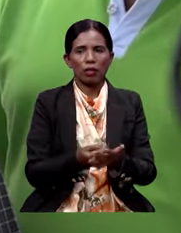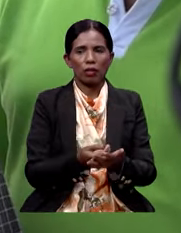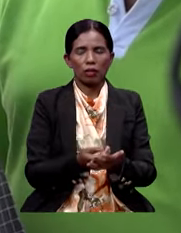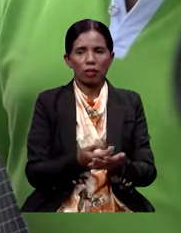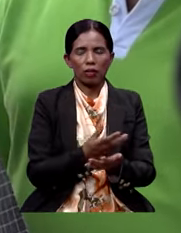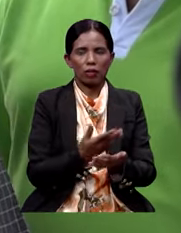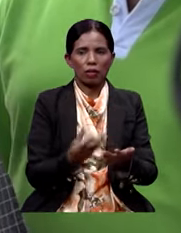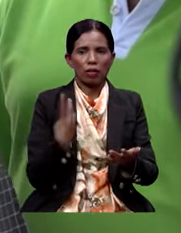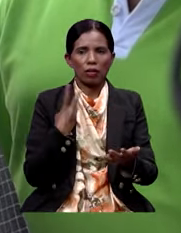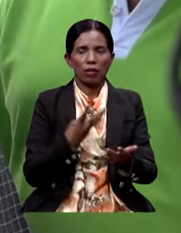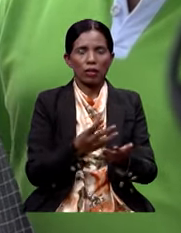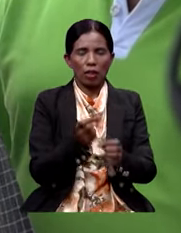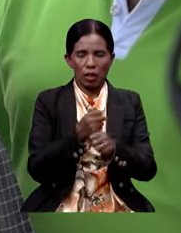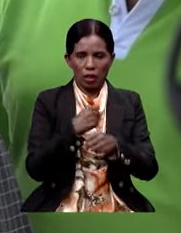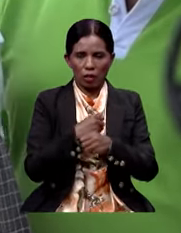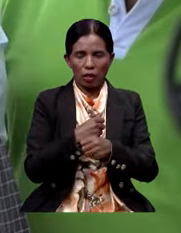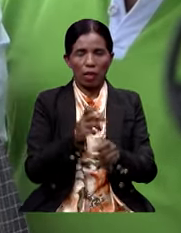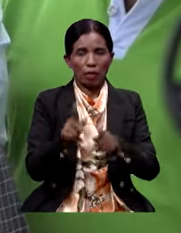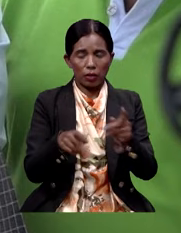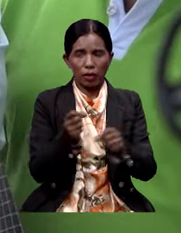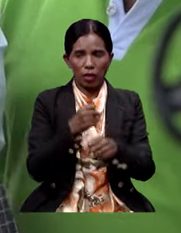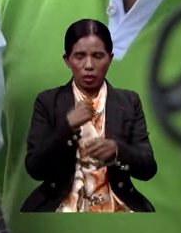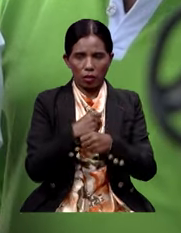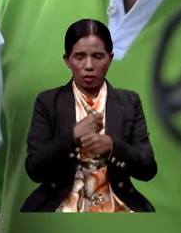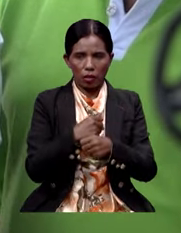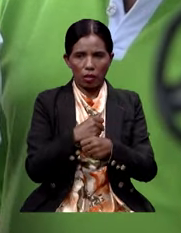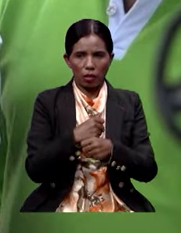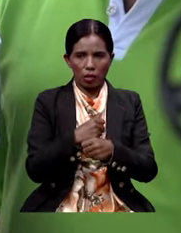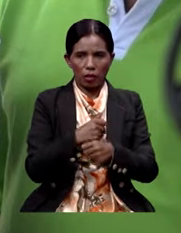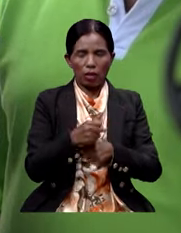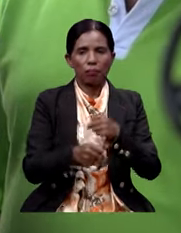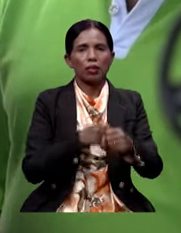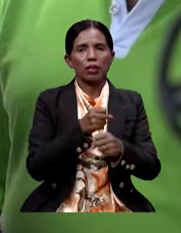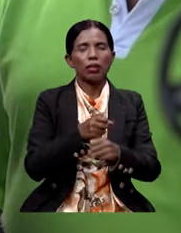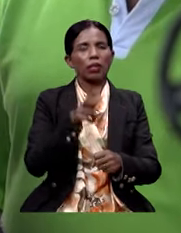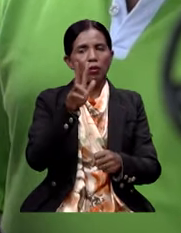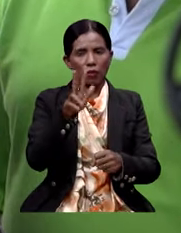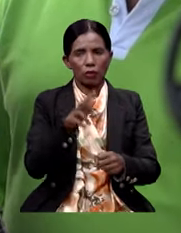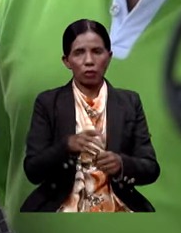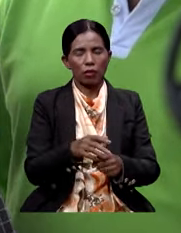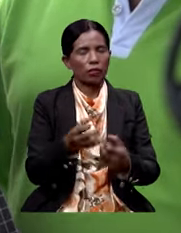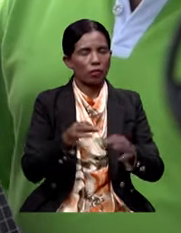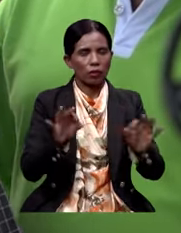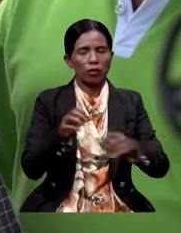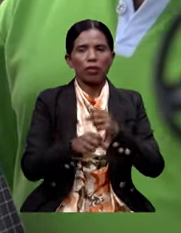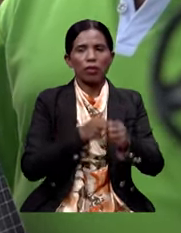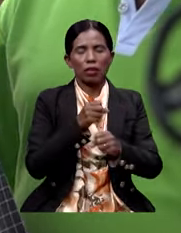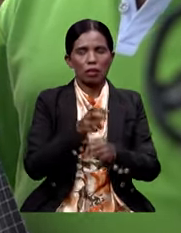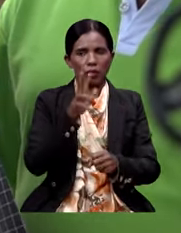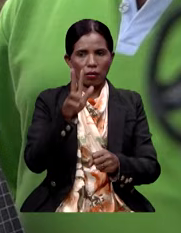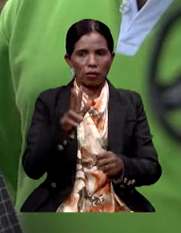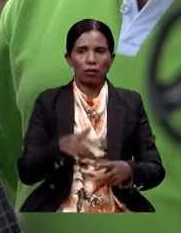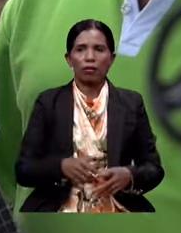produsen sirene, produtor sirene halo ai muruk honia durasaun ne batinan tolu. Quando liwa na tinan tolu